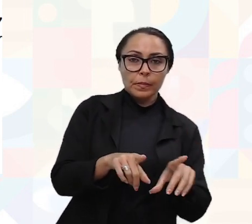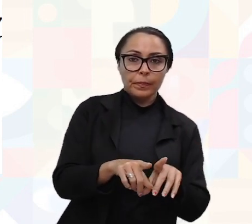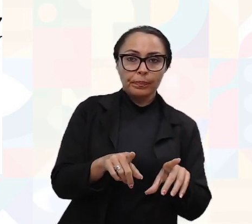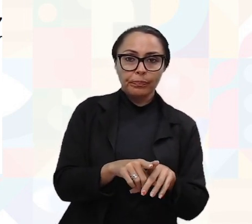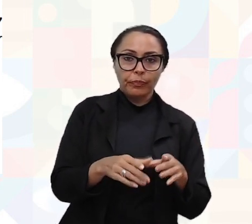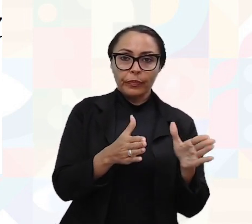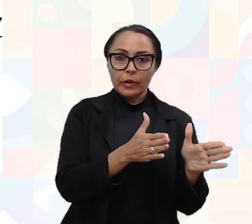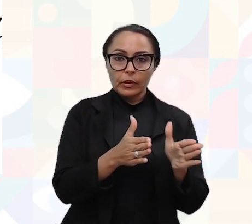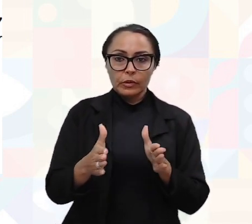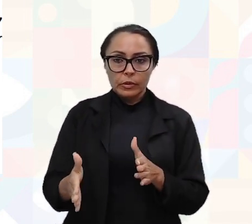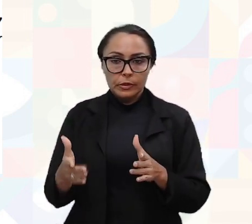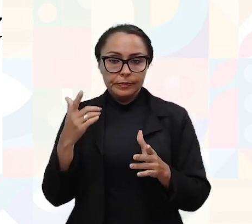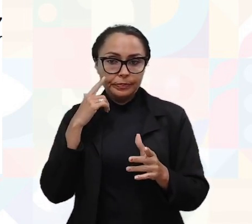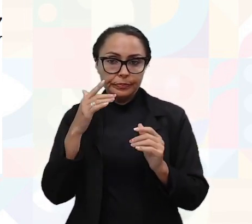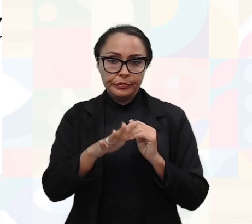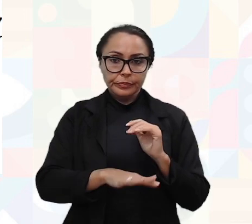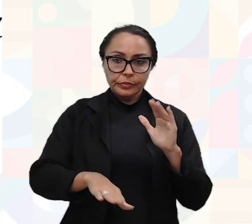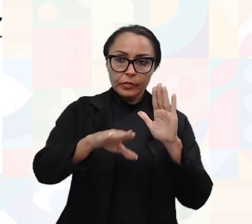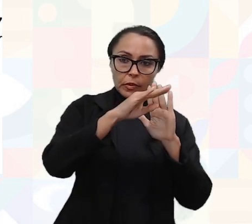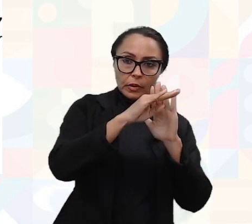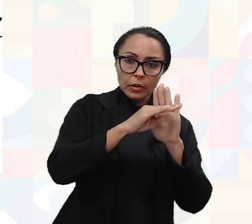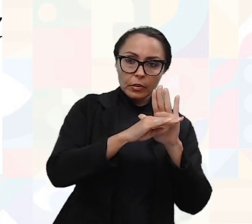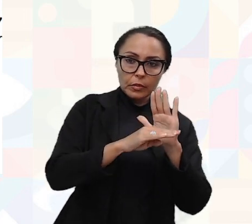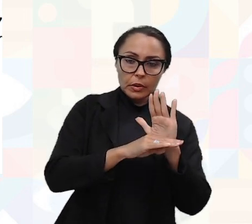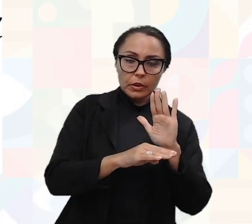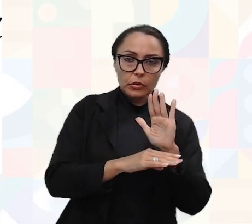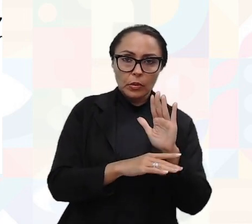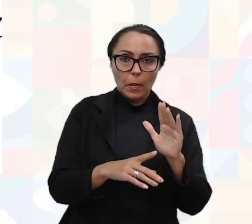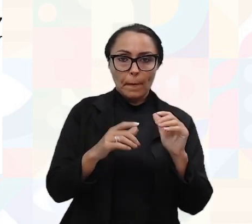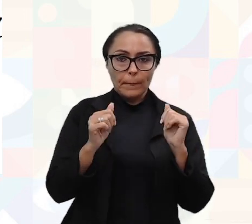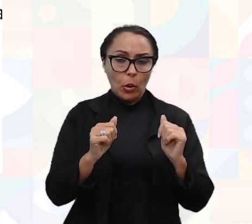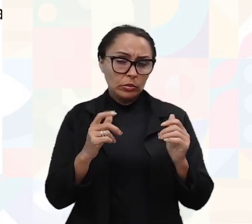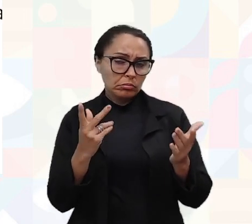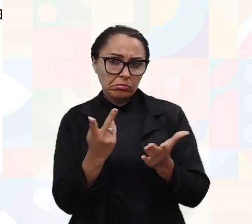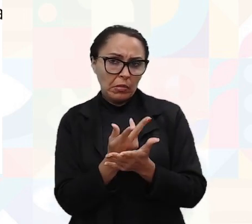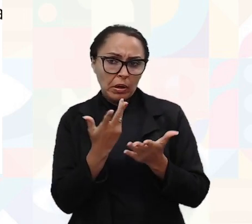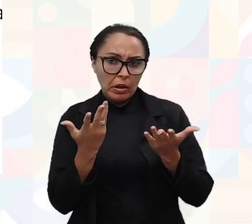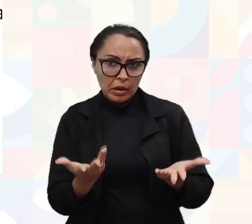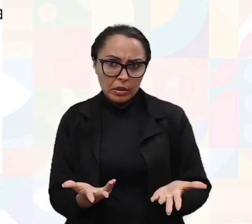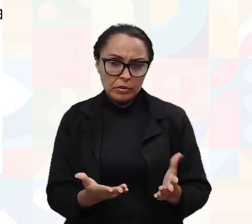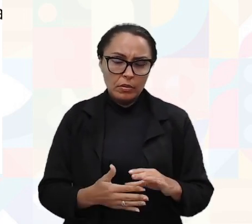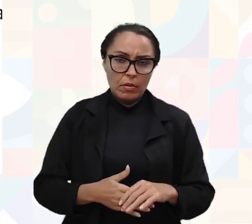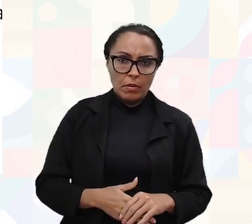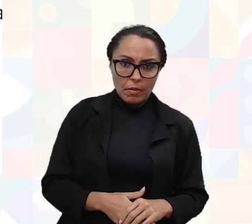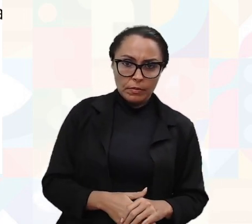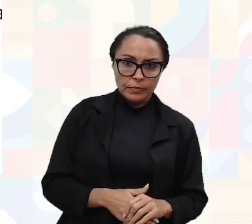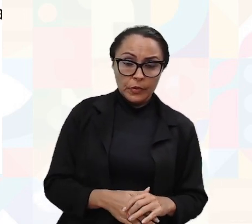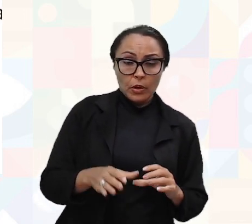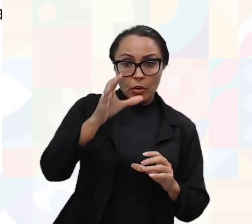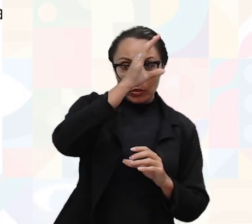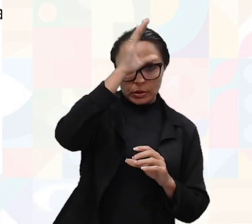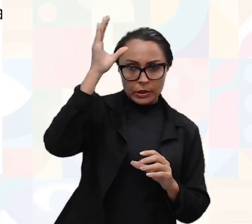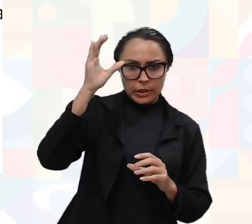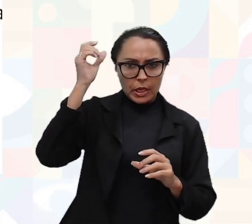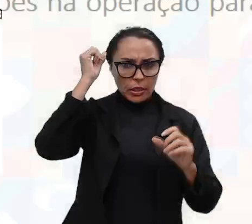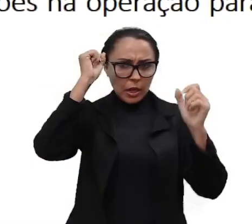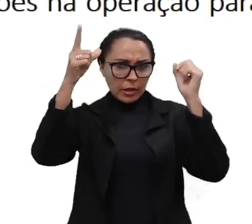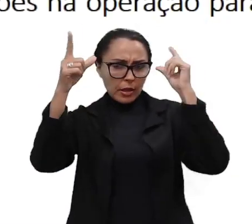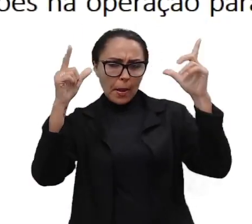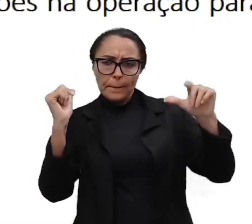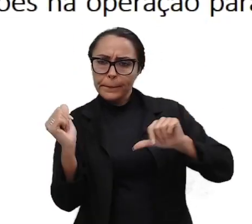a implementação do plano, as coisas podem não ocorrer conforme foi planejado. Os clientes podem mudar de ideia sobre o